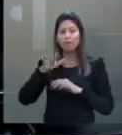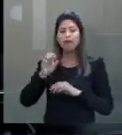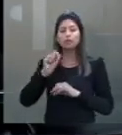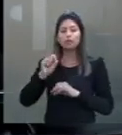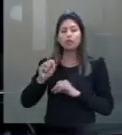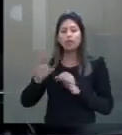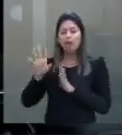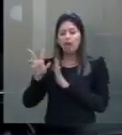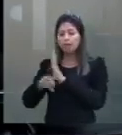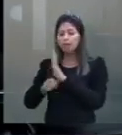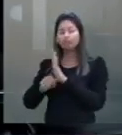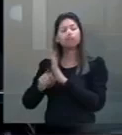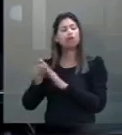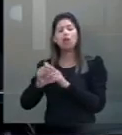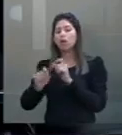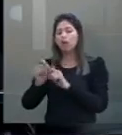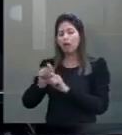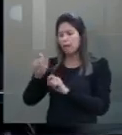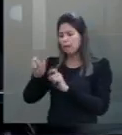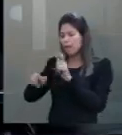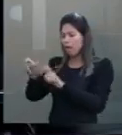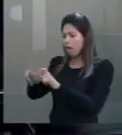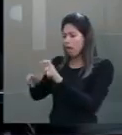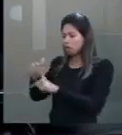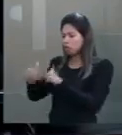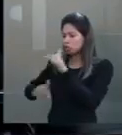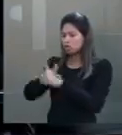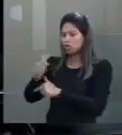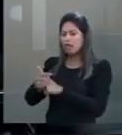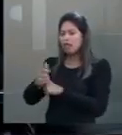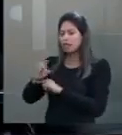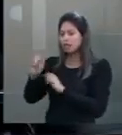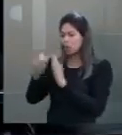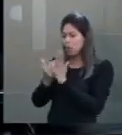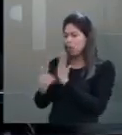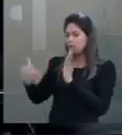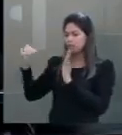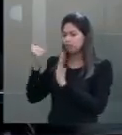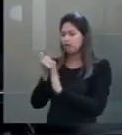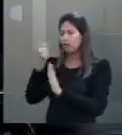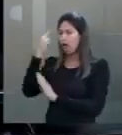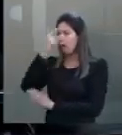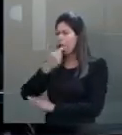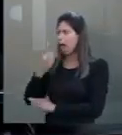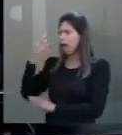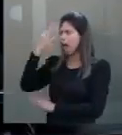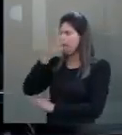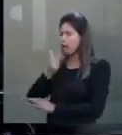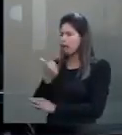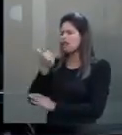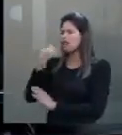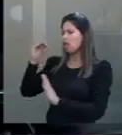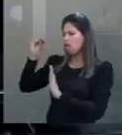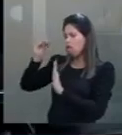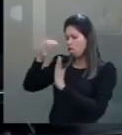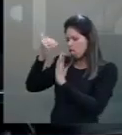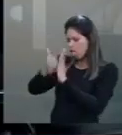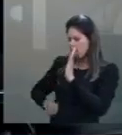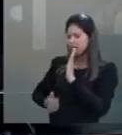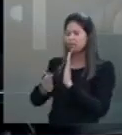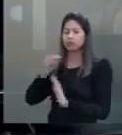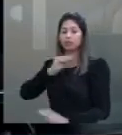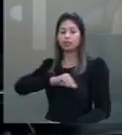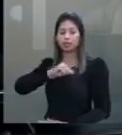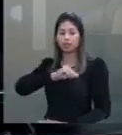direito dos trabalhadores. Aumentou a carga horária, reduziu salários, enfraqueceu o contrato do trabalho e os